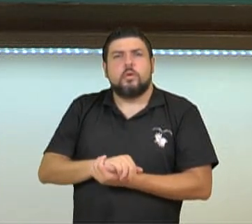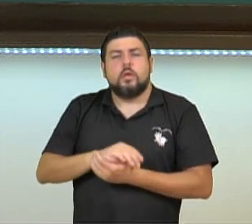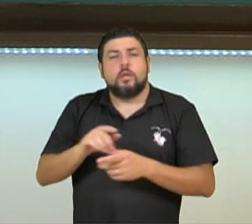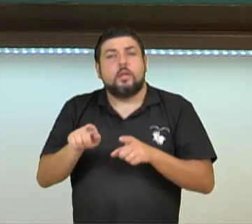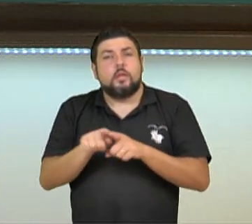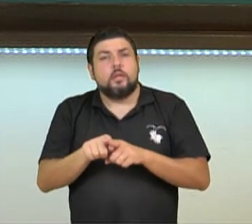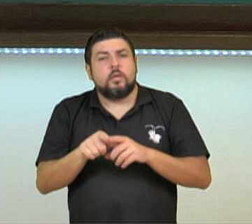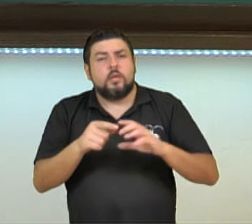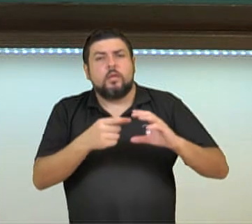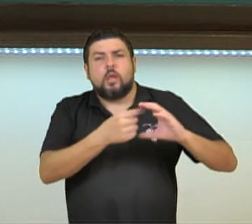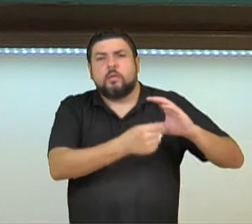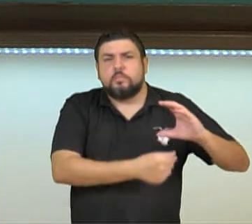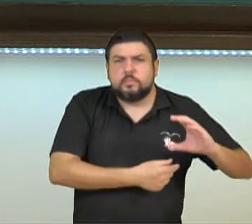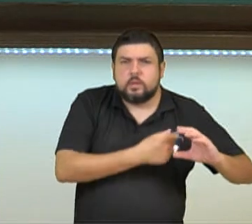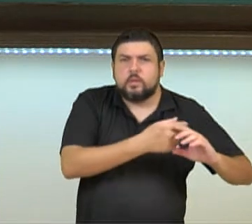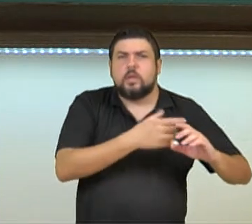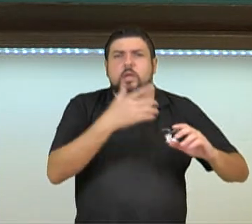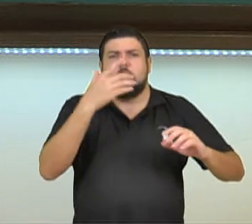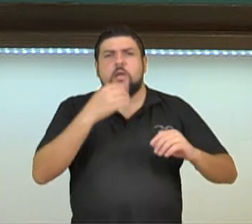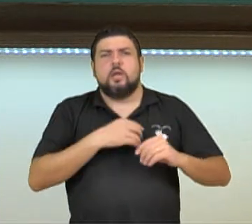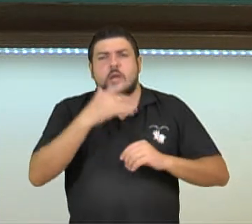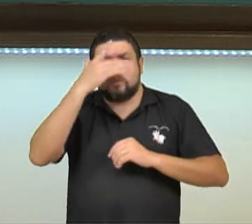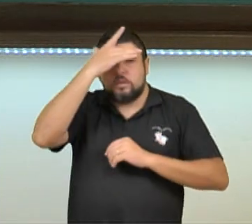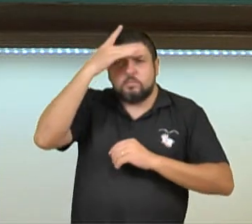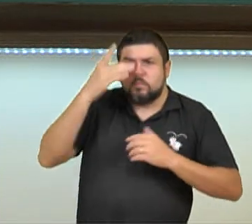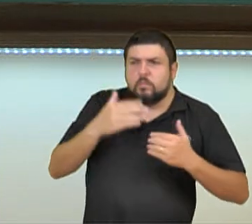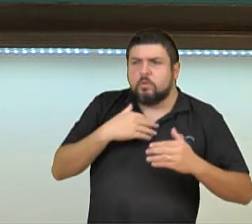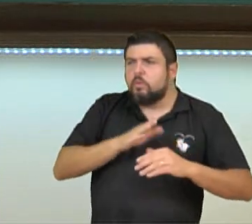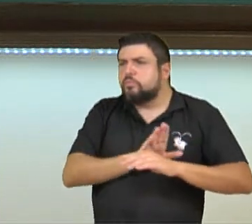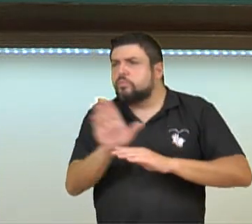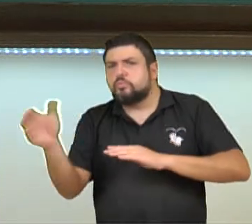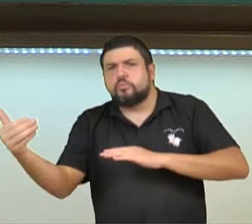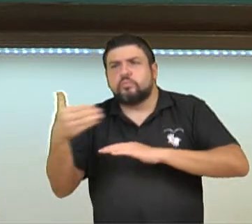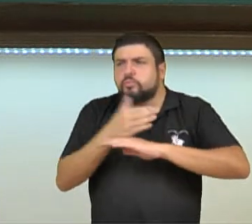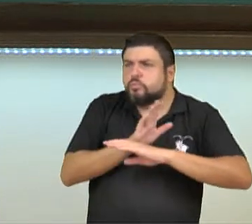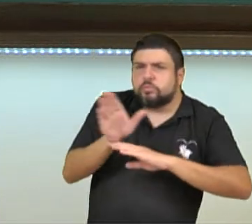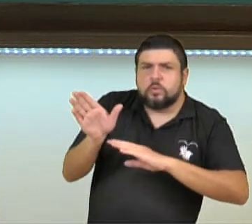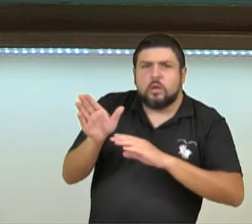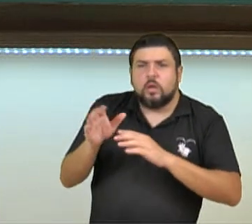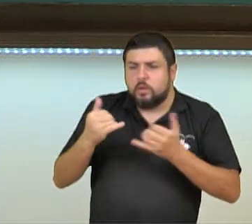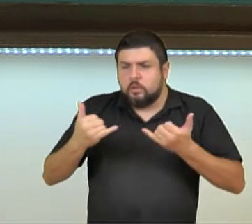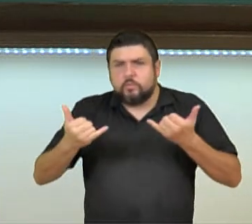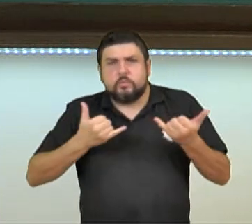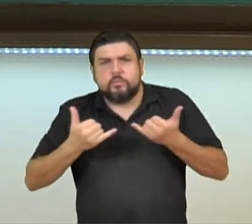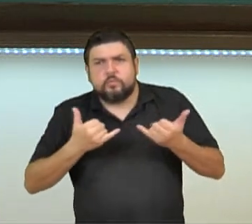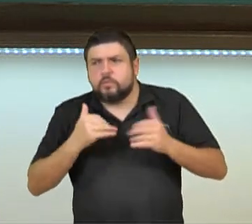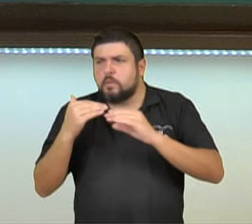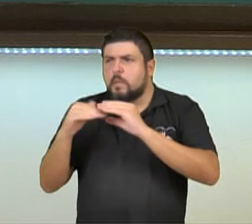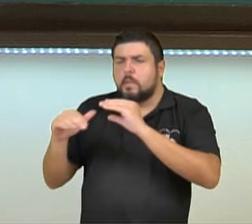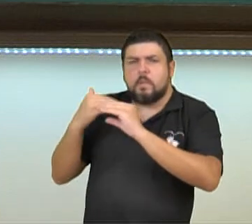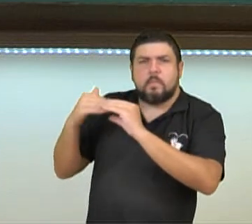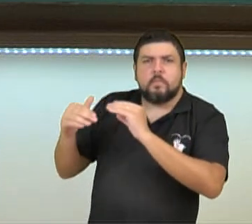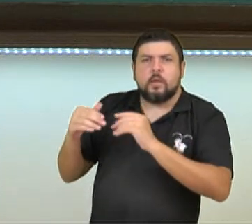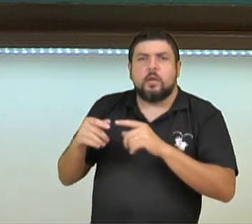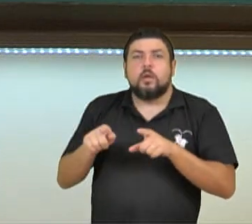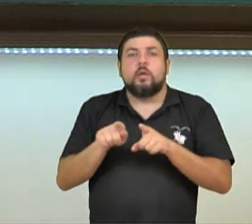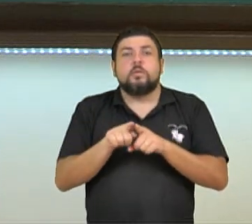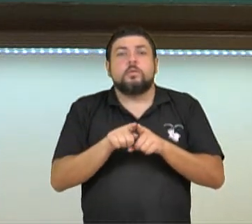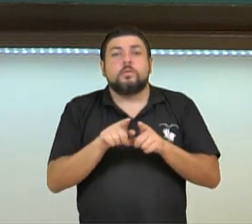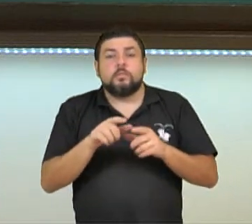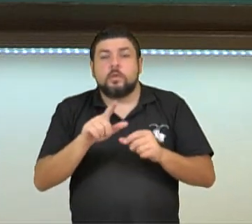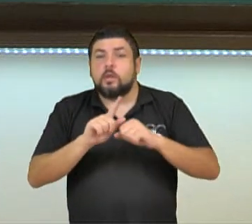capitais, pessoas, produtos, informações e, lógico, dentro da geografia, o espaço